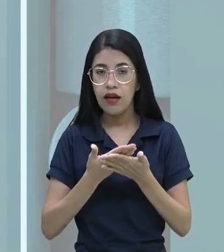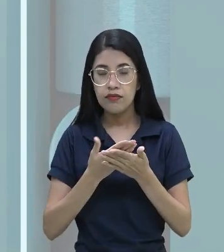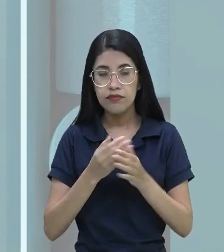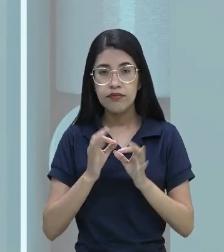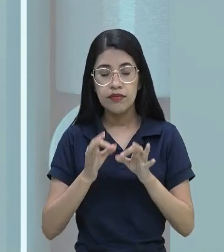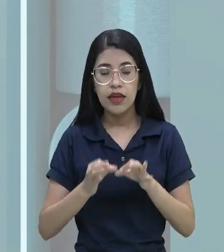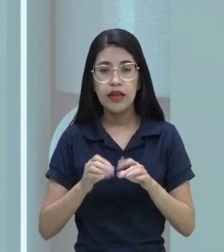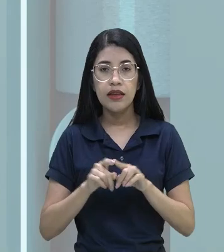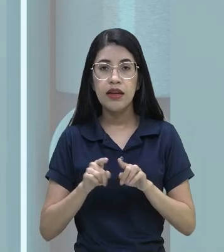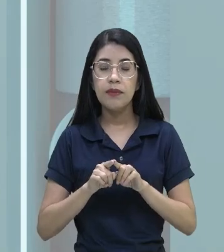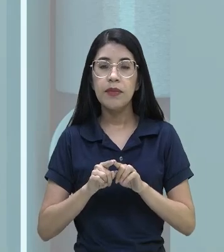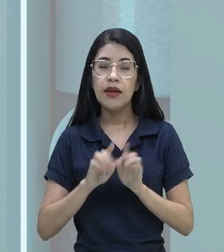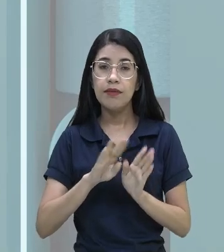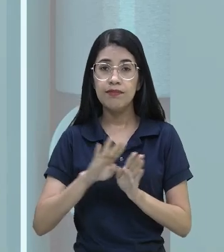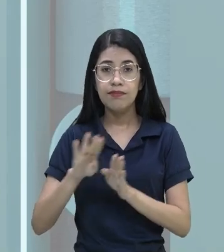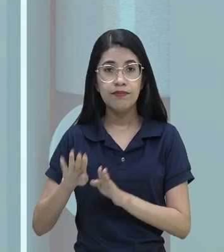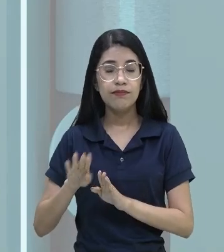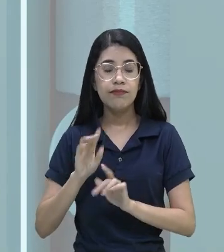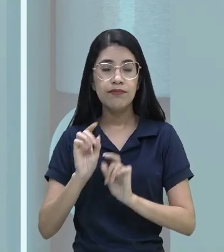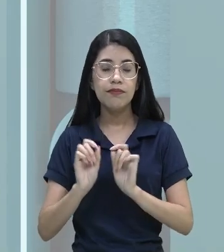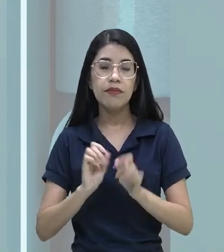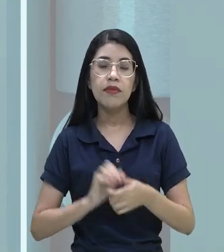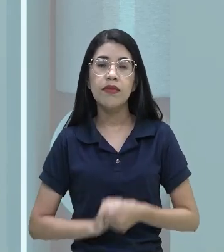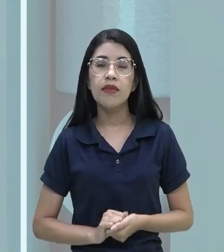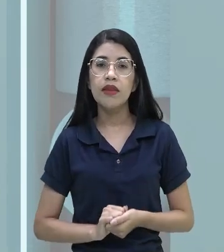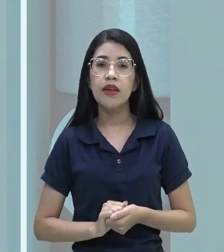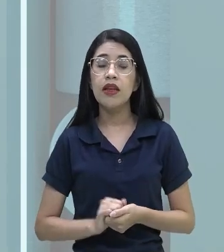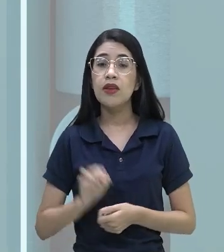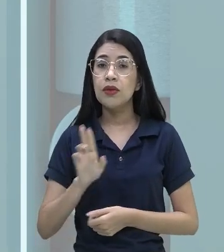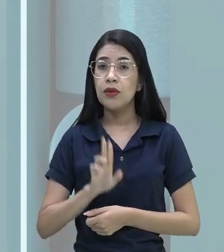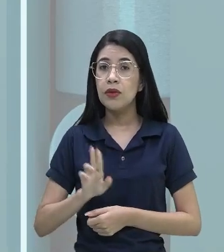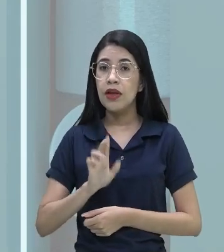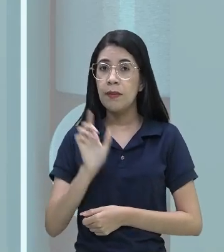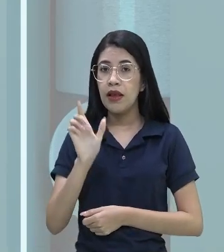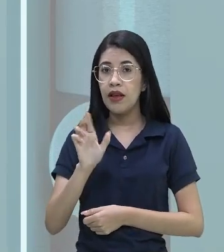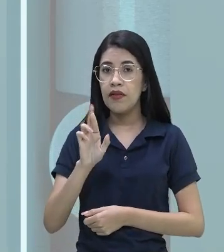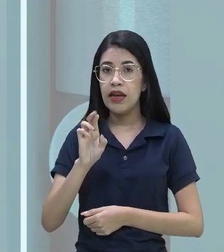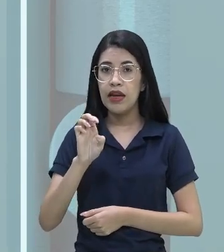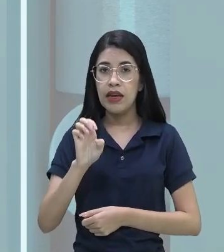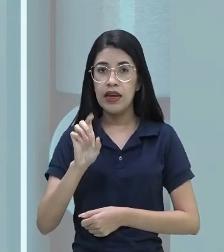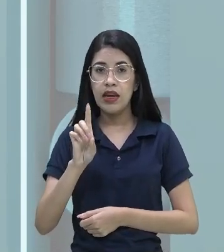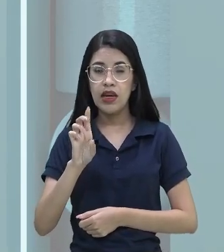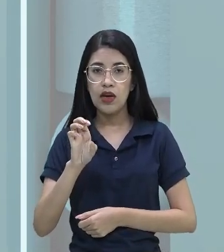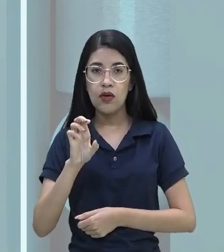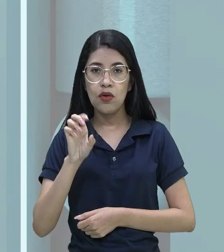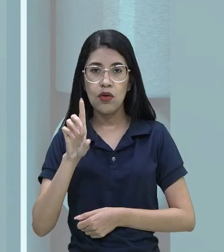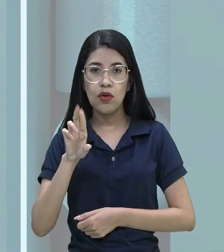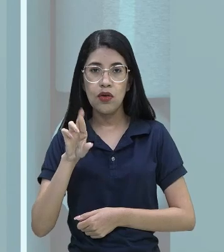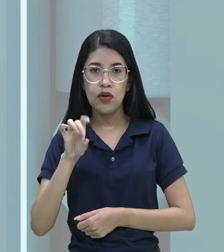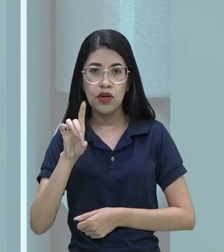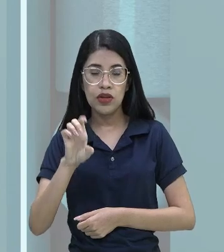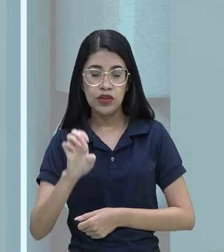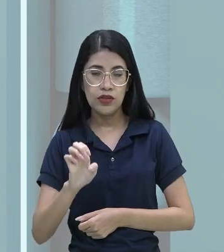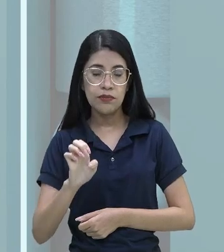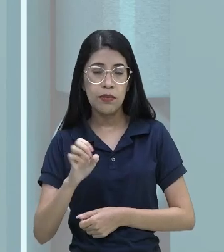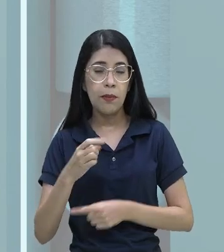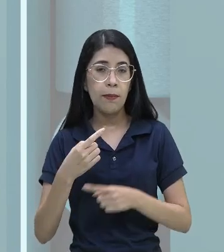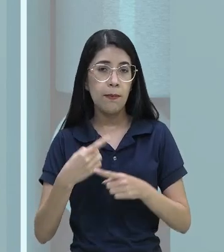fazendo um parêntese importante, eu estou usando a palavra recorde, porque essa é a forma